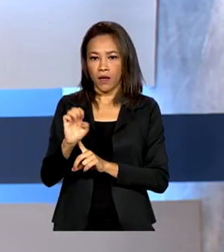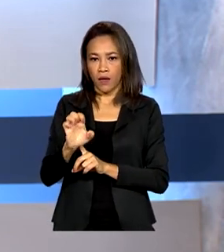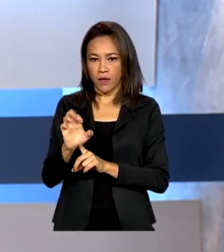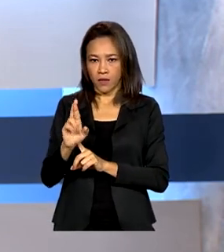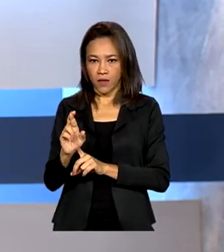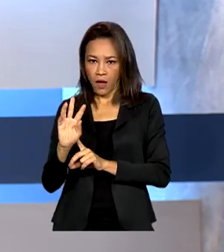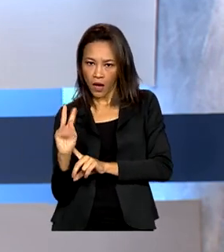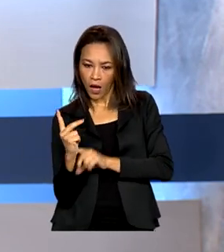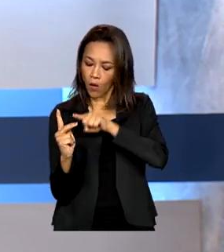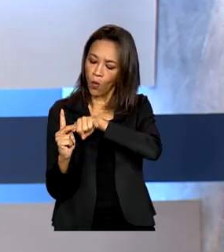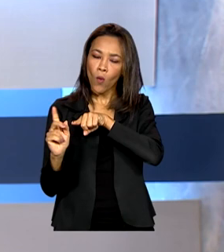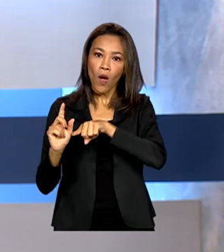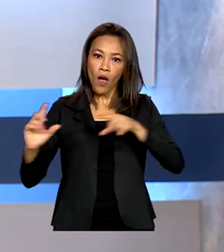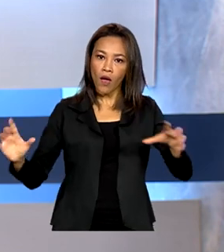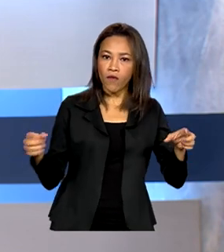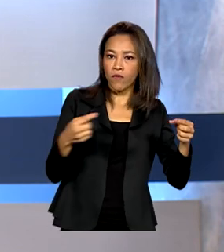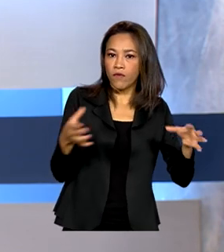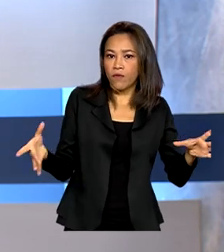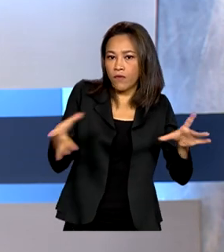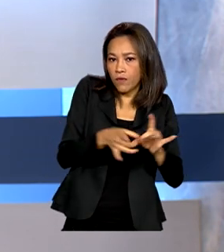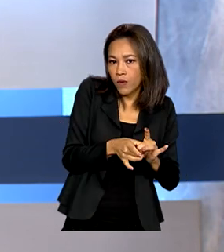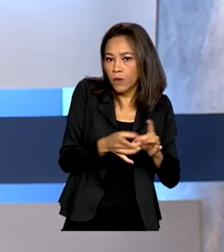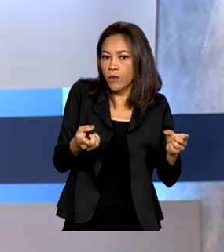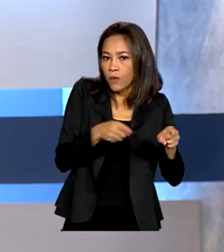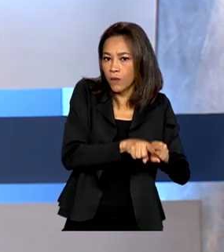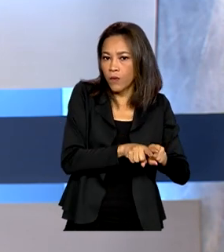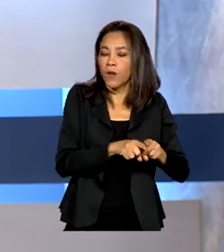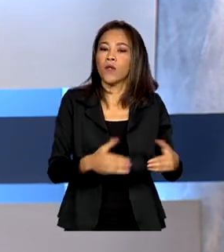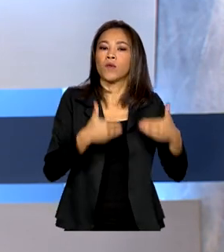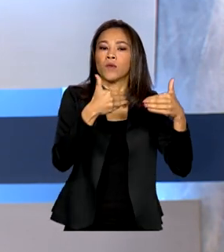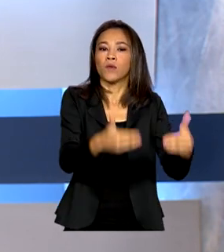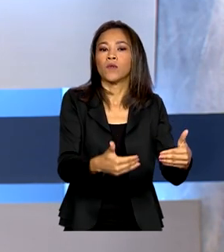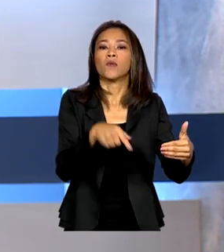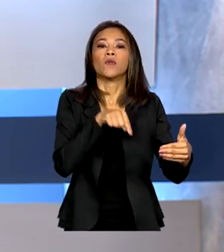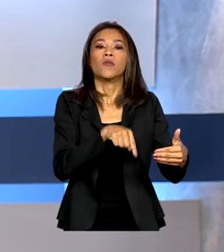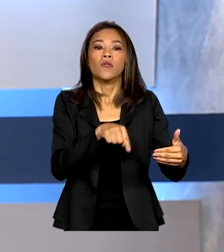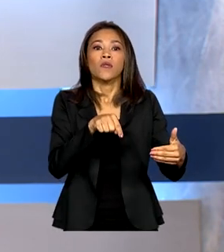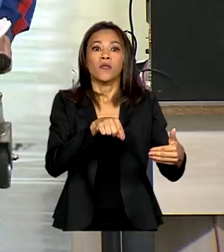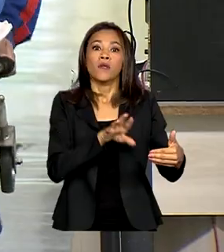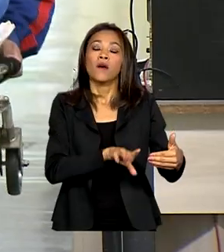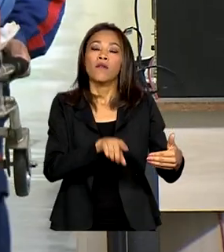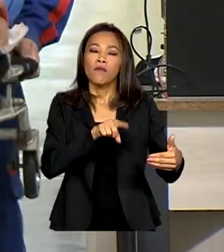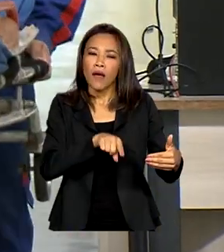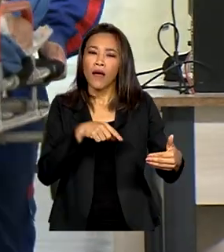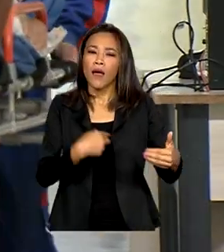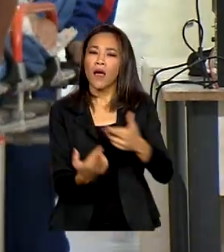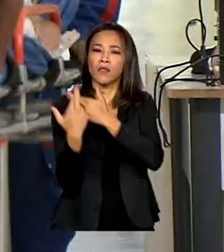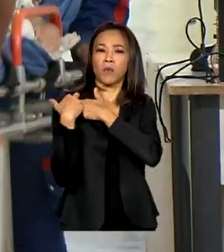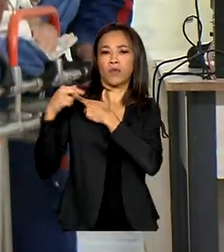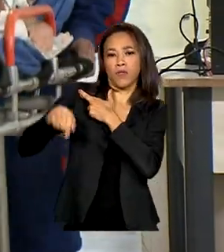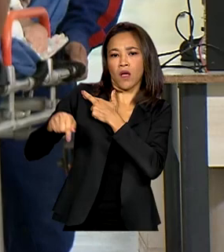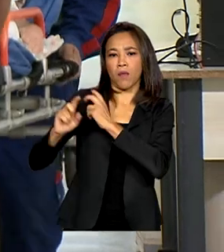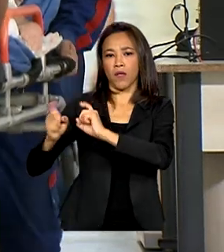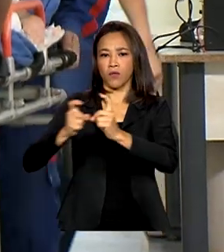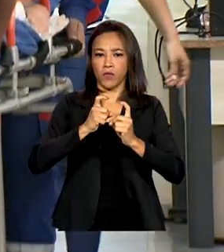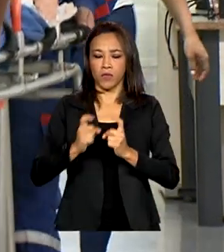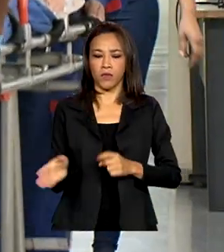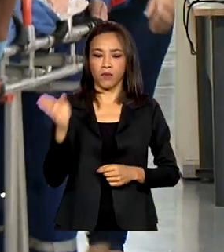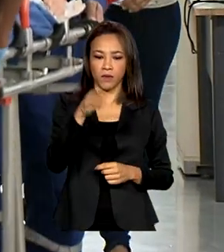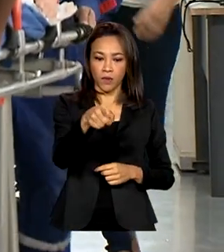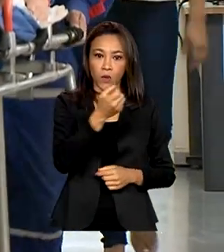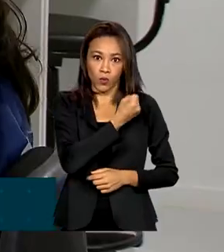é responsável por 41 hospitais universitários federais em todo o país. Os números traduzem